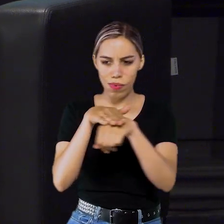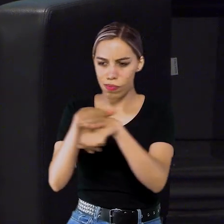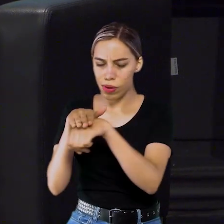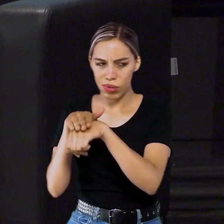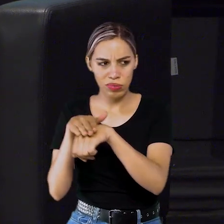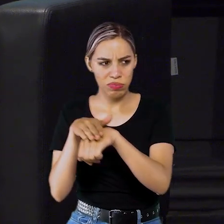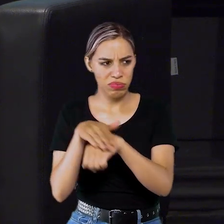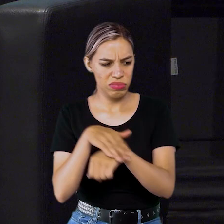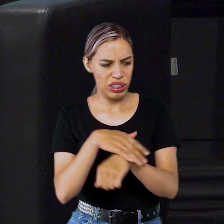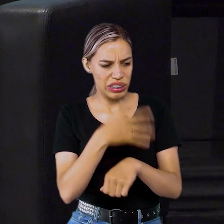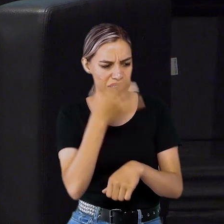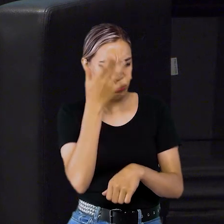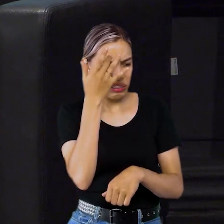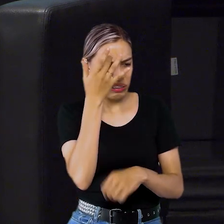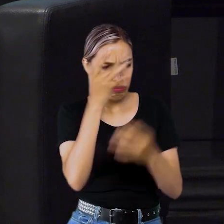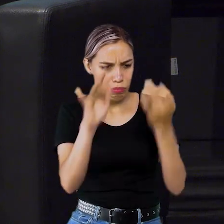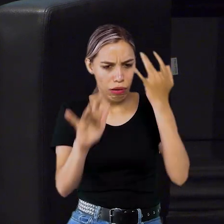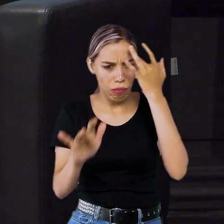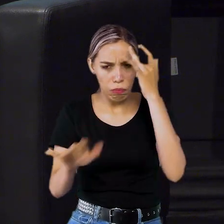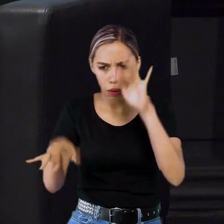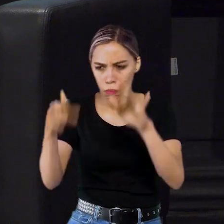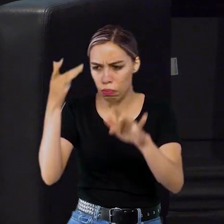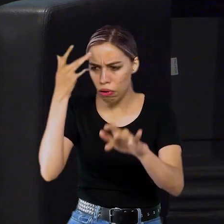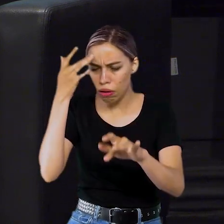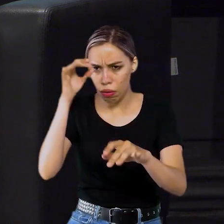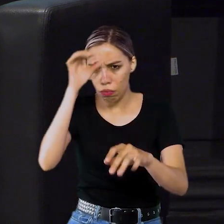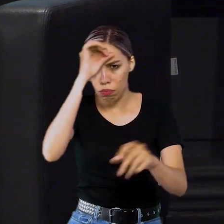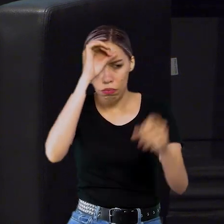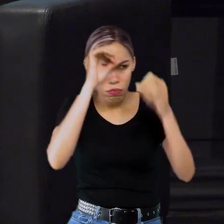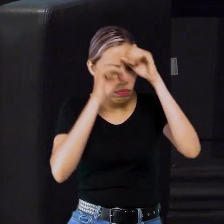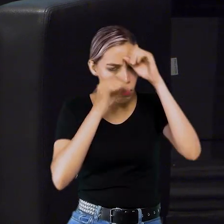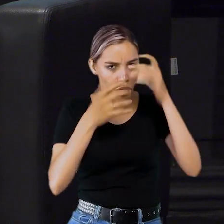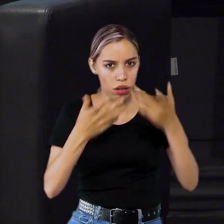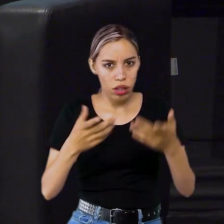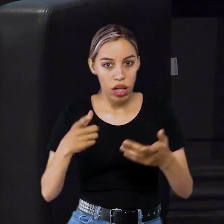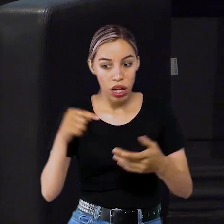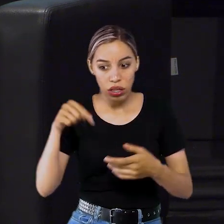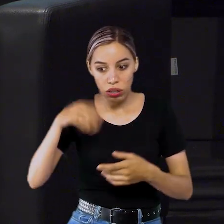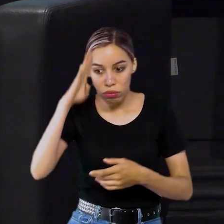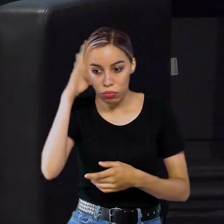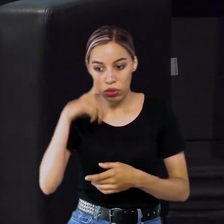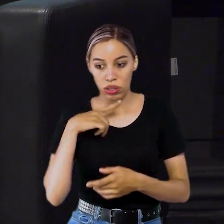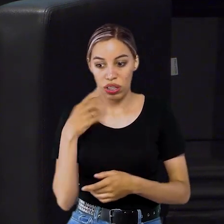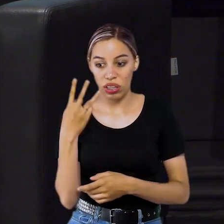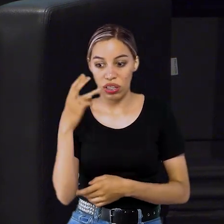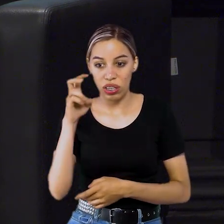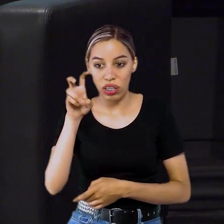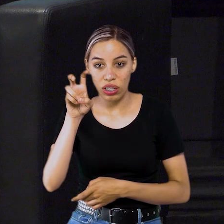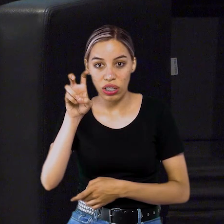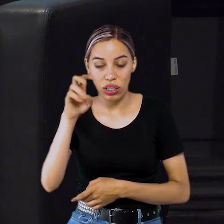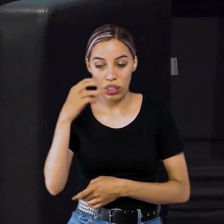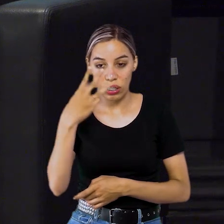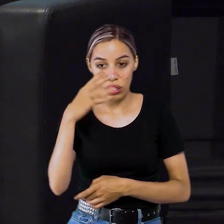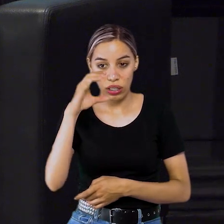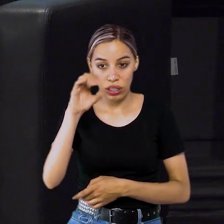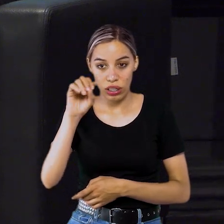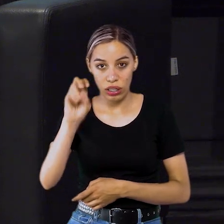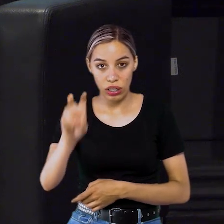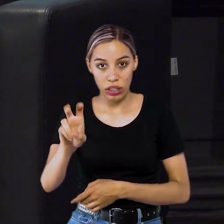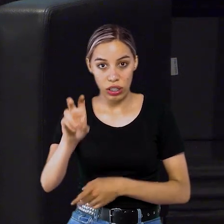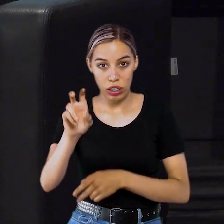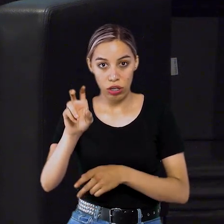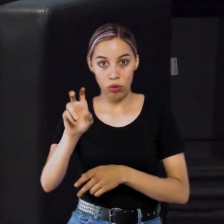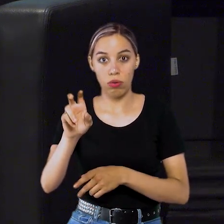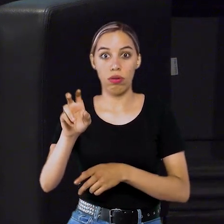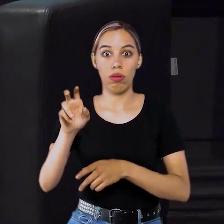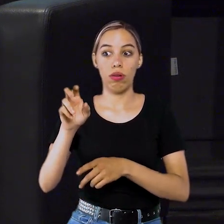sobre nós. Nada. Somos 305 povos indígenas, isso sem contar os em